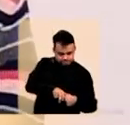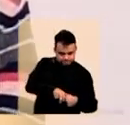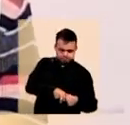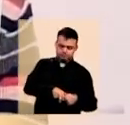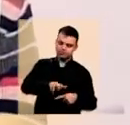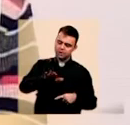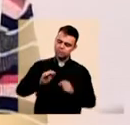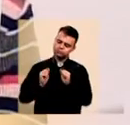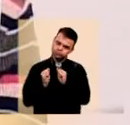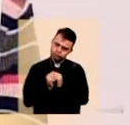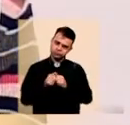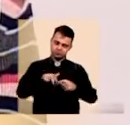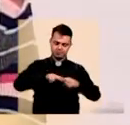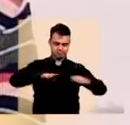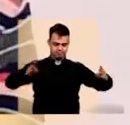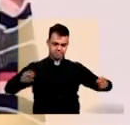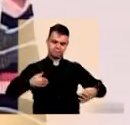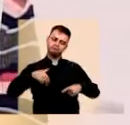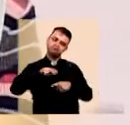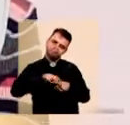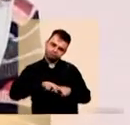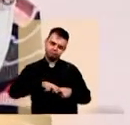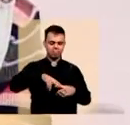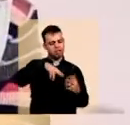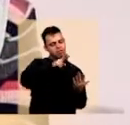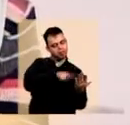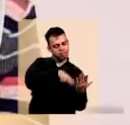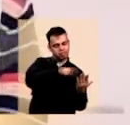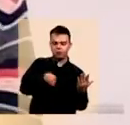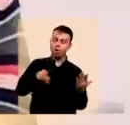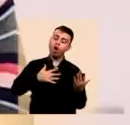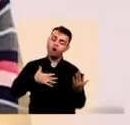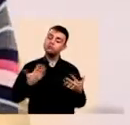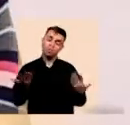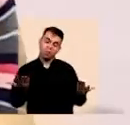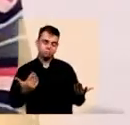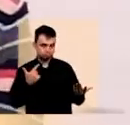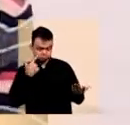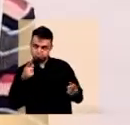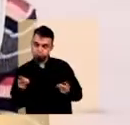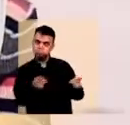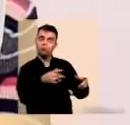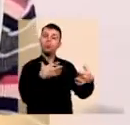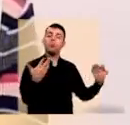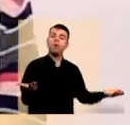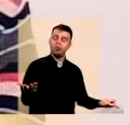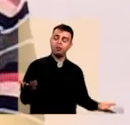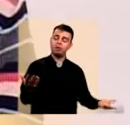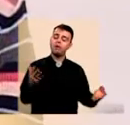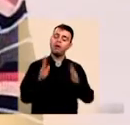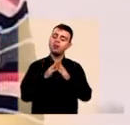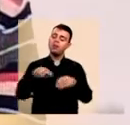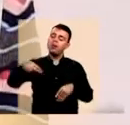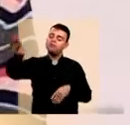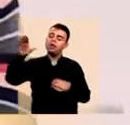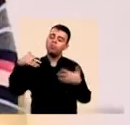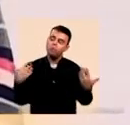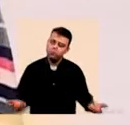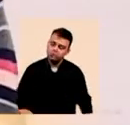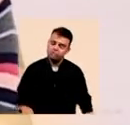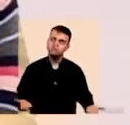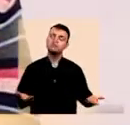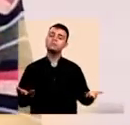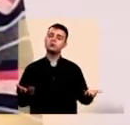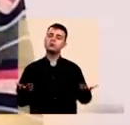com a criança ali naquela mesinha e lê um pouco. Ah, você gostou dessa? Ah, qual que você quer levar? Ah, tem